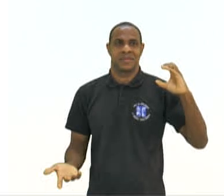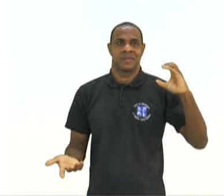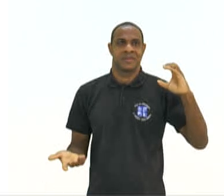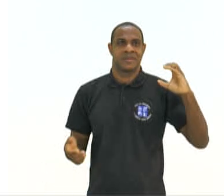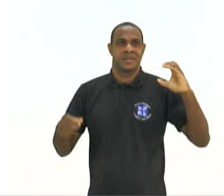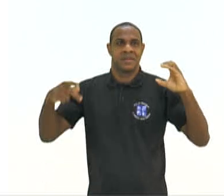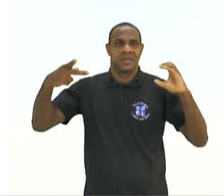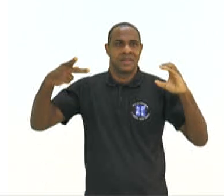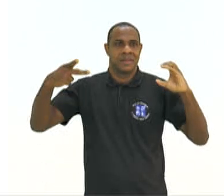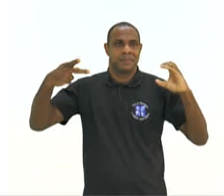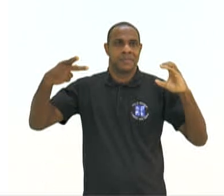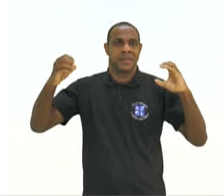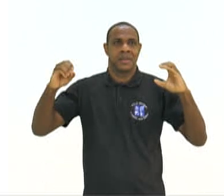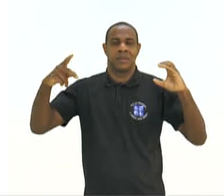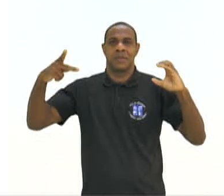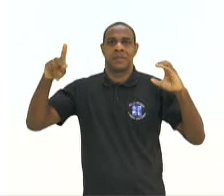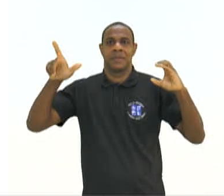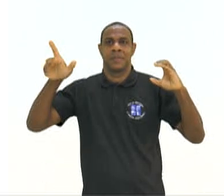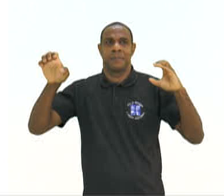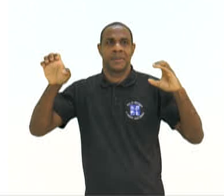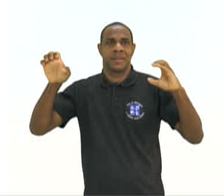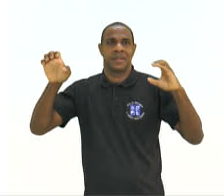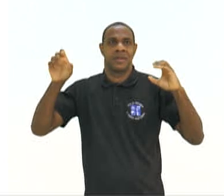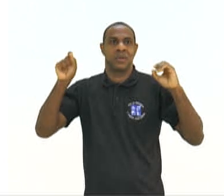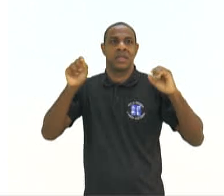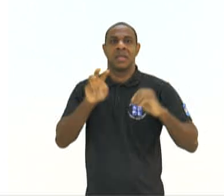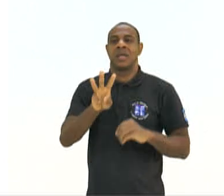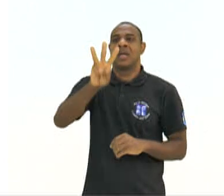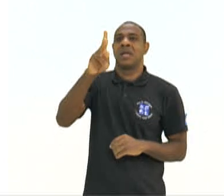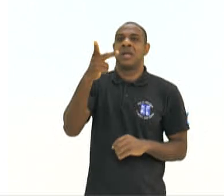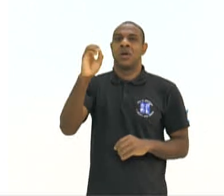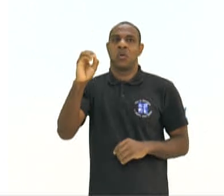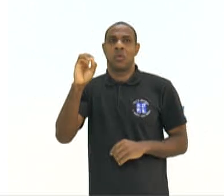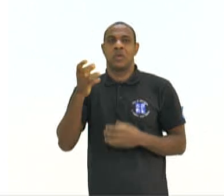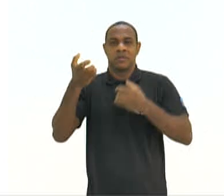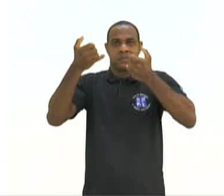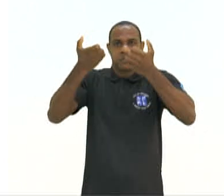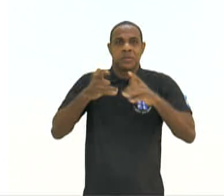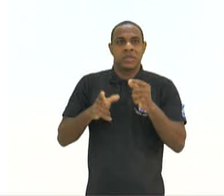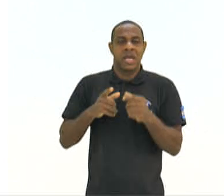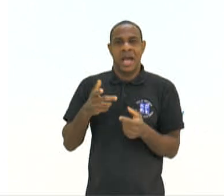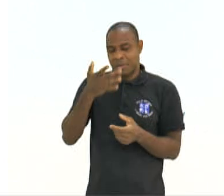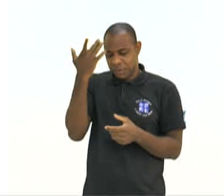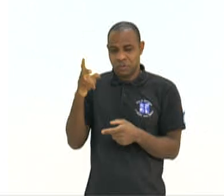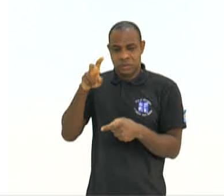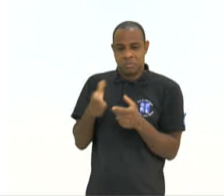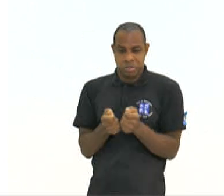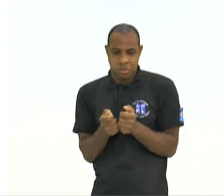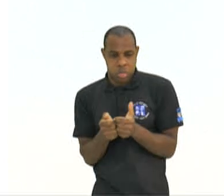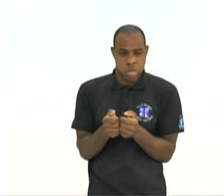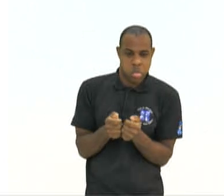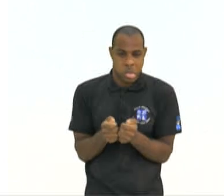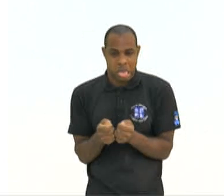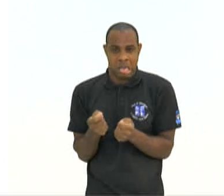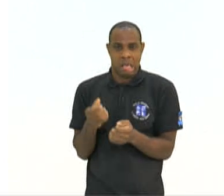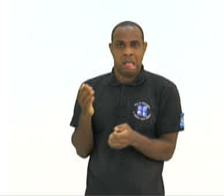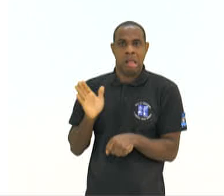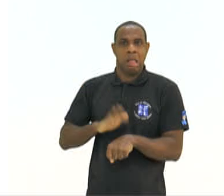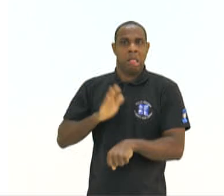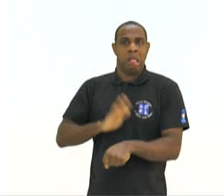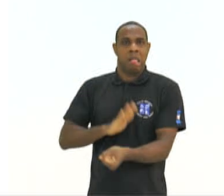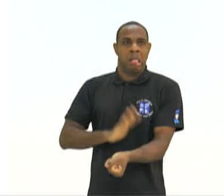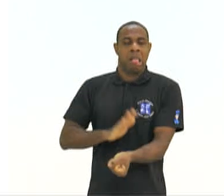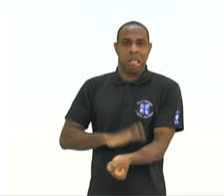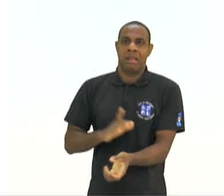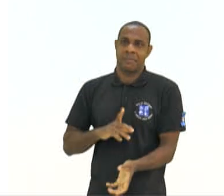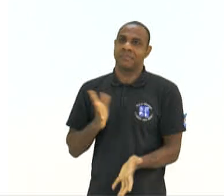who faz alusão a people nos estudos que indicam que as pessoas que jogam muito videogame têm a tendência de ficar